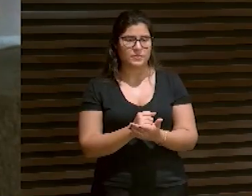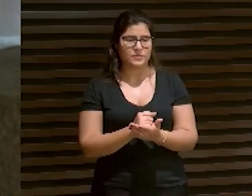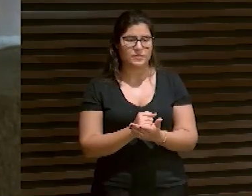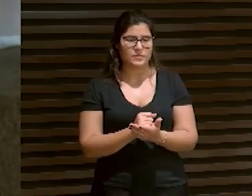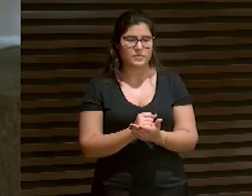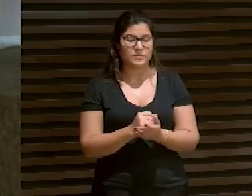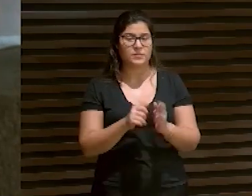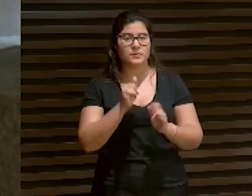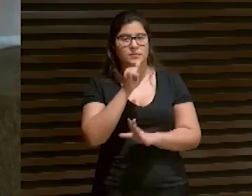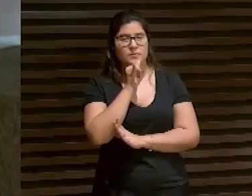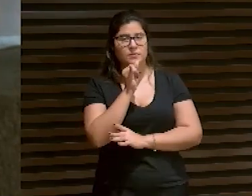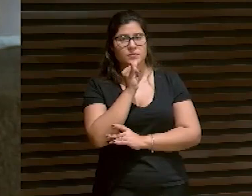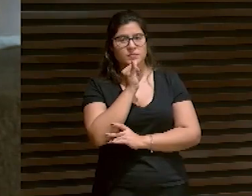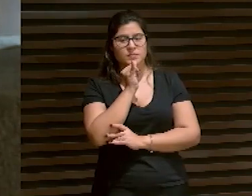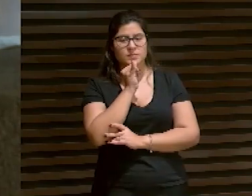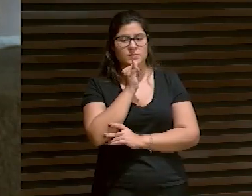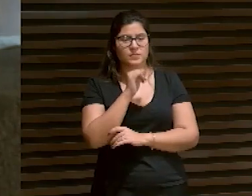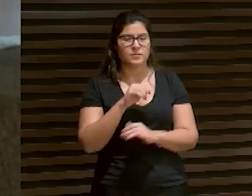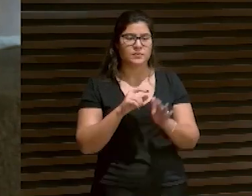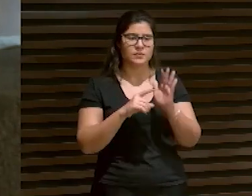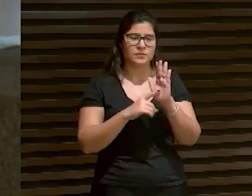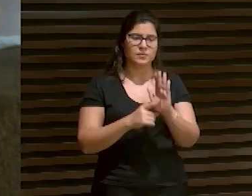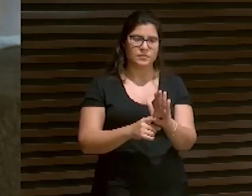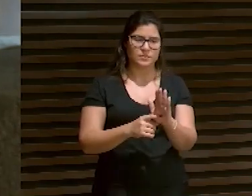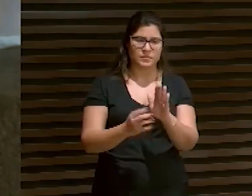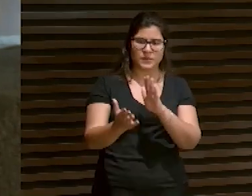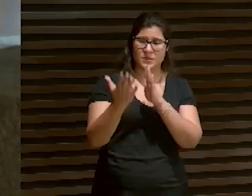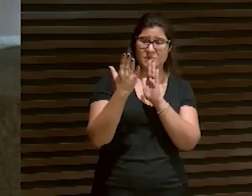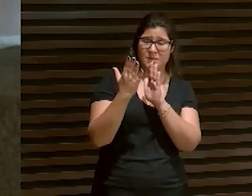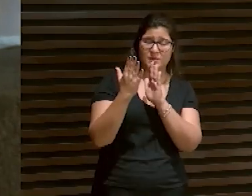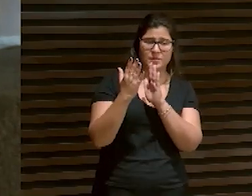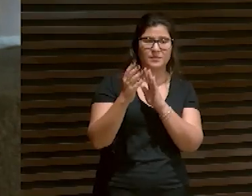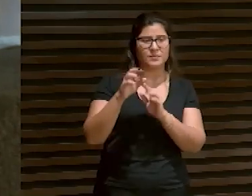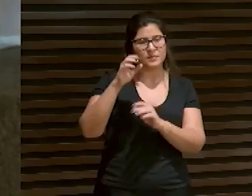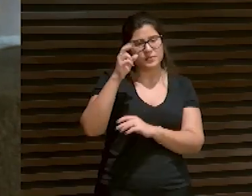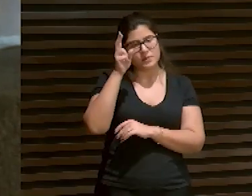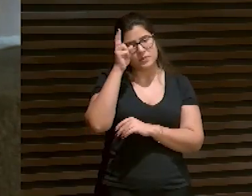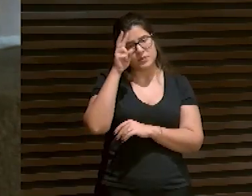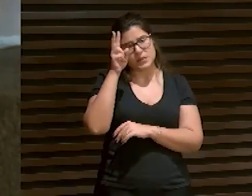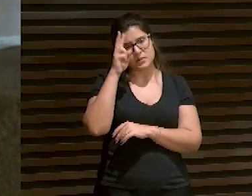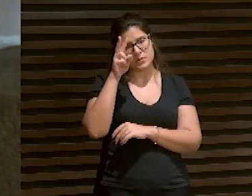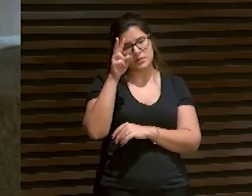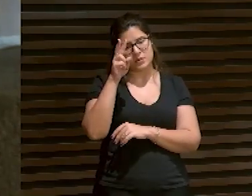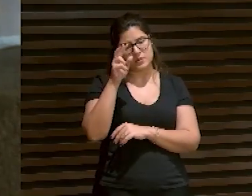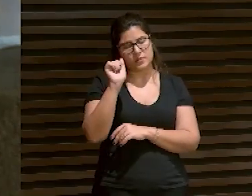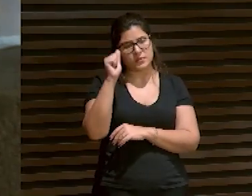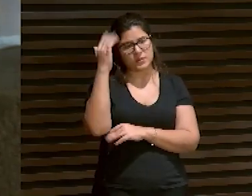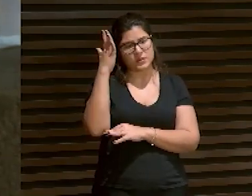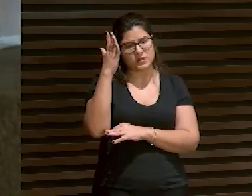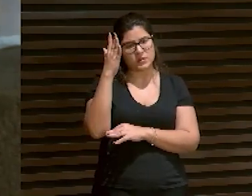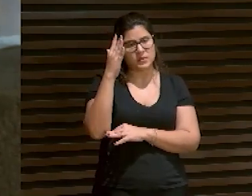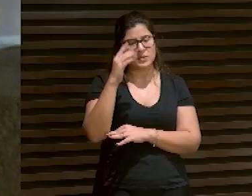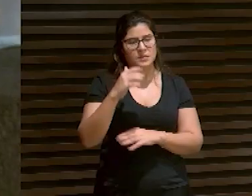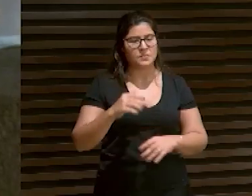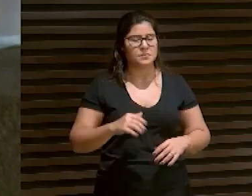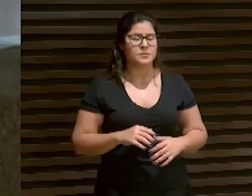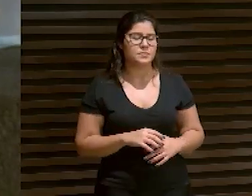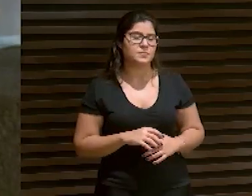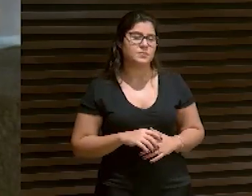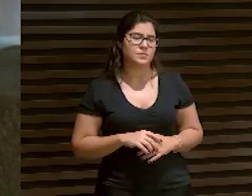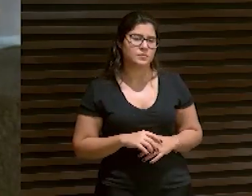Por exemplo, quando a gente se depara com histórias, com situações que passam na televisão, no jornal, de atrocidades que